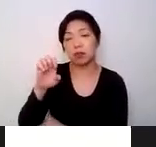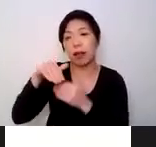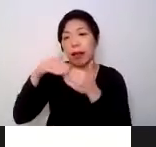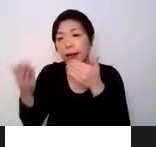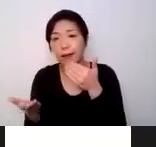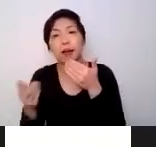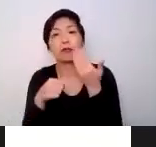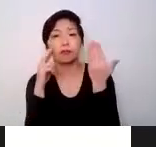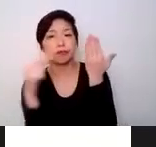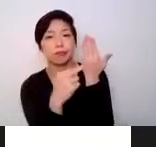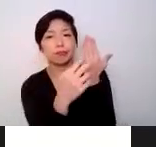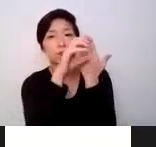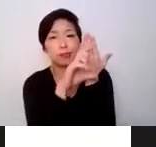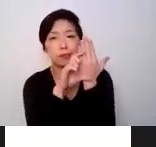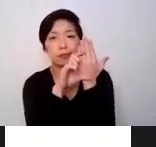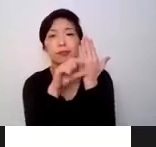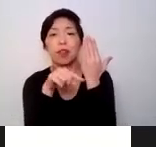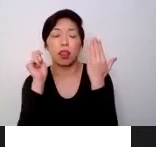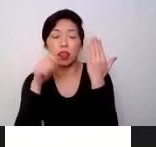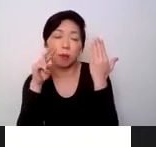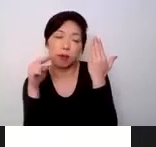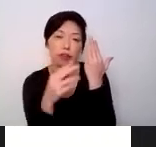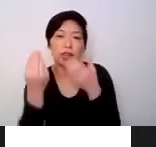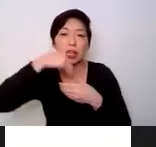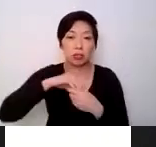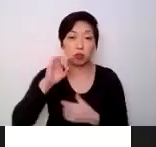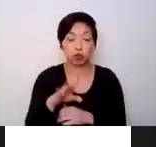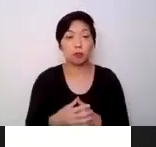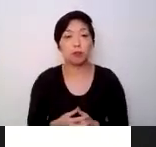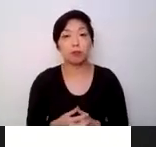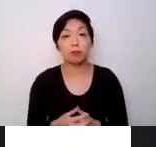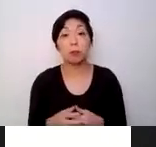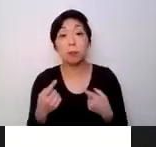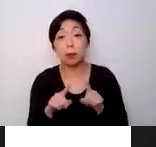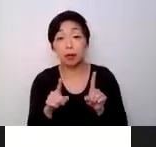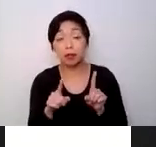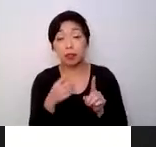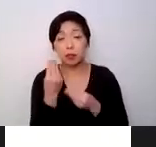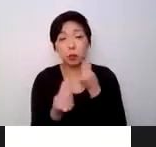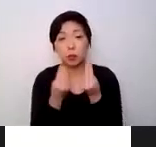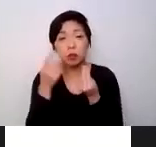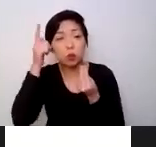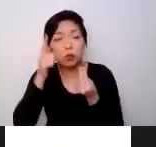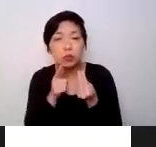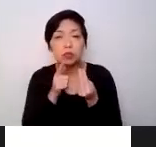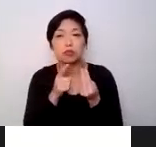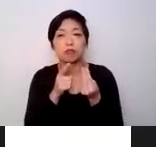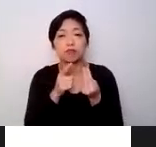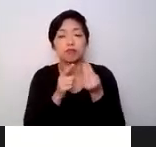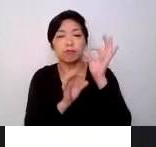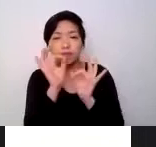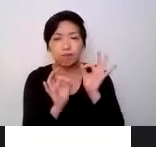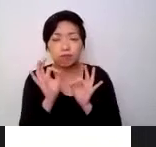ali a estrutura em concreto mas esse caminho projetual da Lina não é uma novidade em